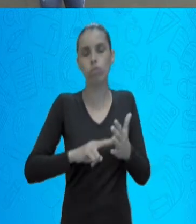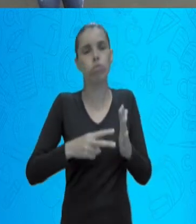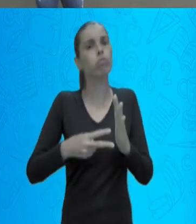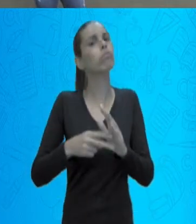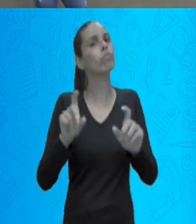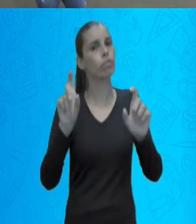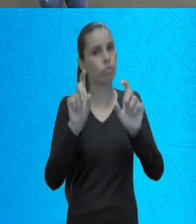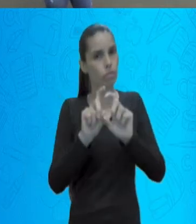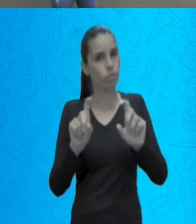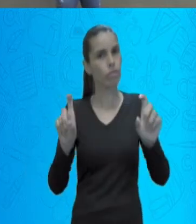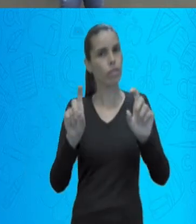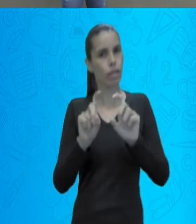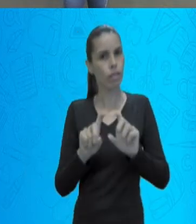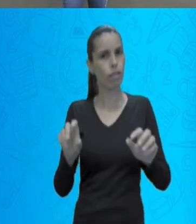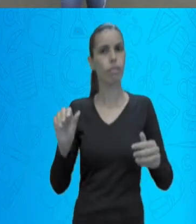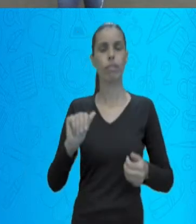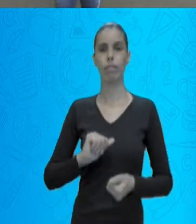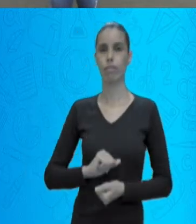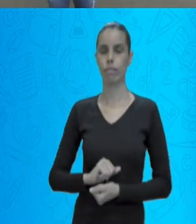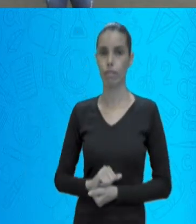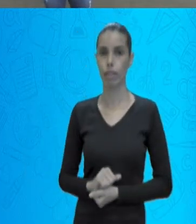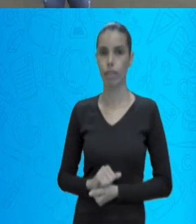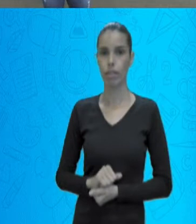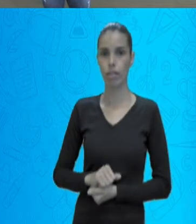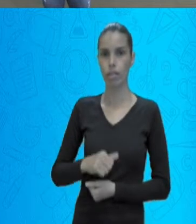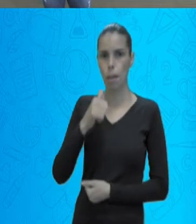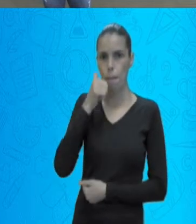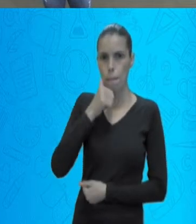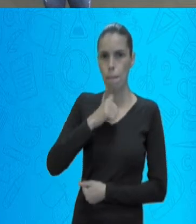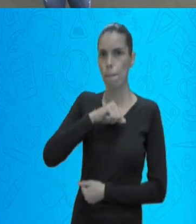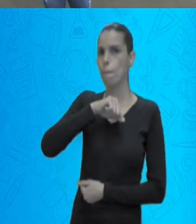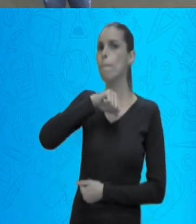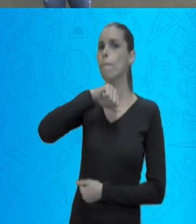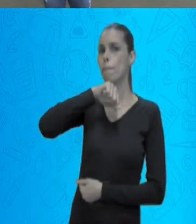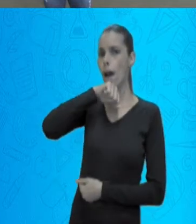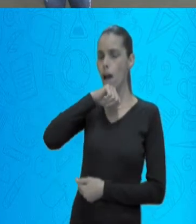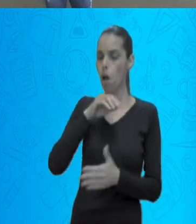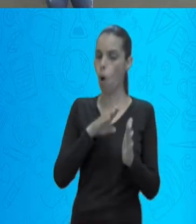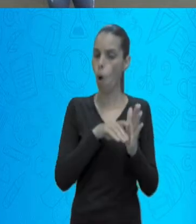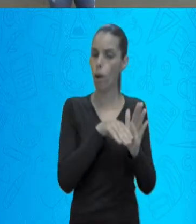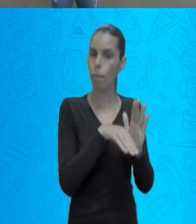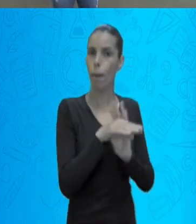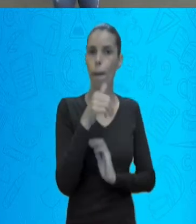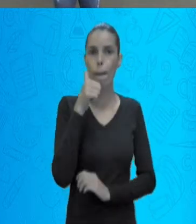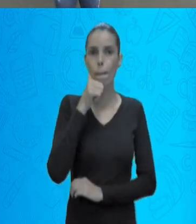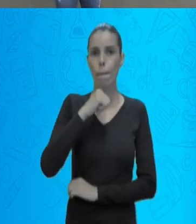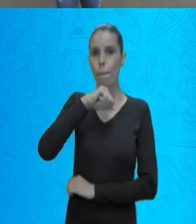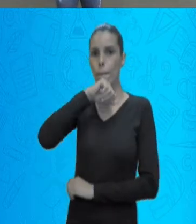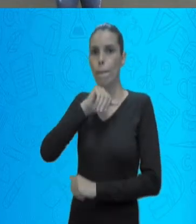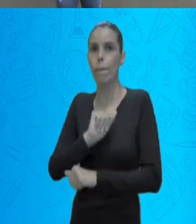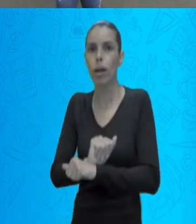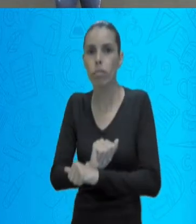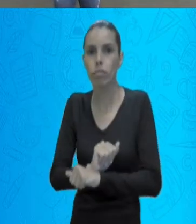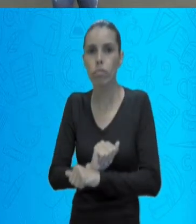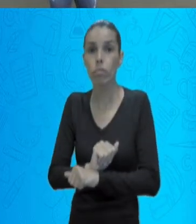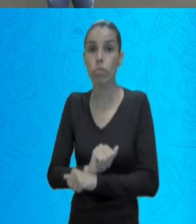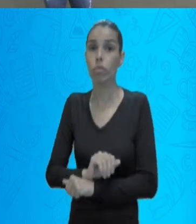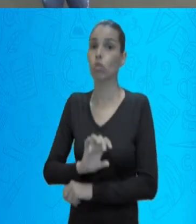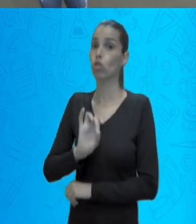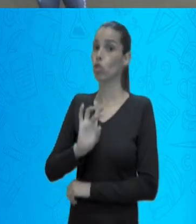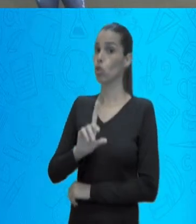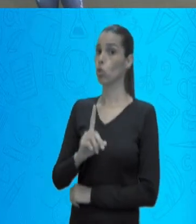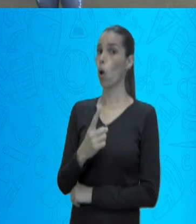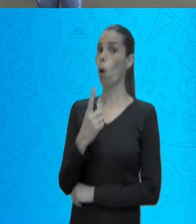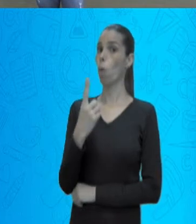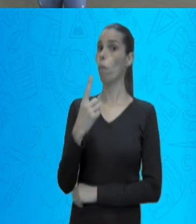falou. Vamos ouvir de novo. Mãe, olha a minha pausa. Mãe, só tem uma.